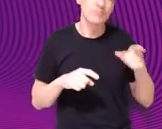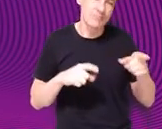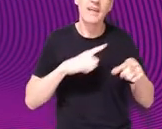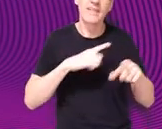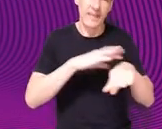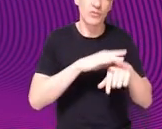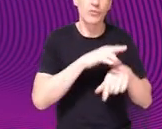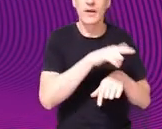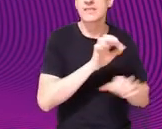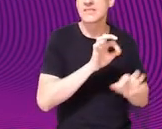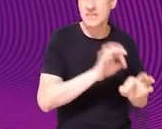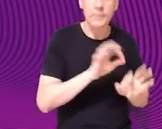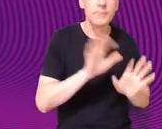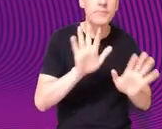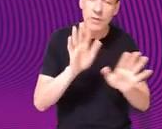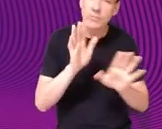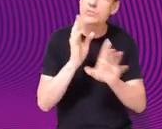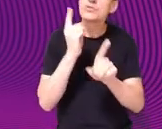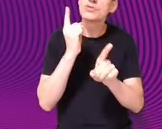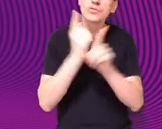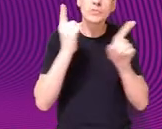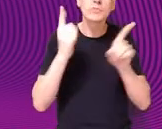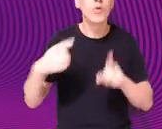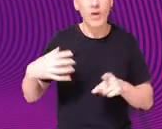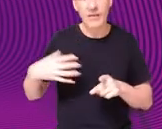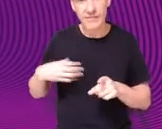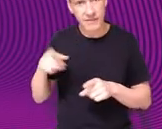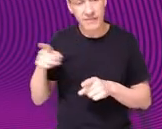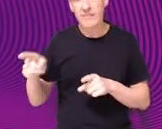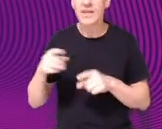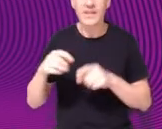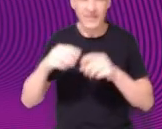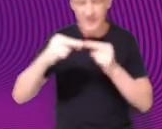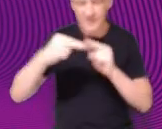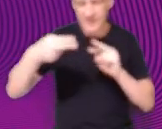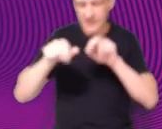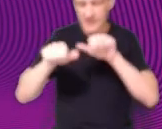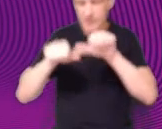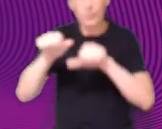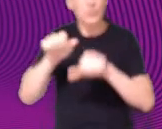que a filha não carrega a mutação. Esse é o mapa dela.